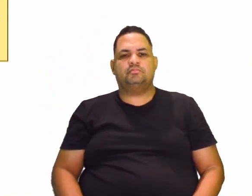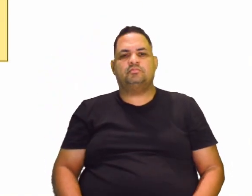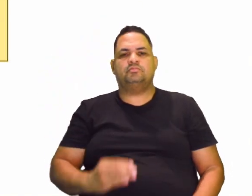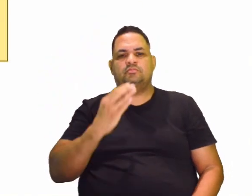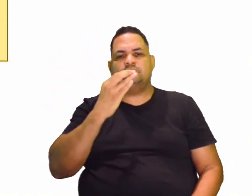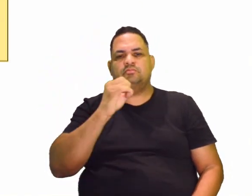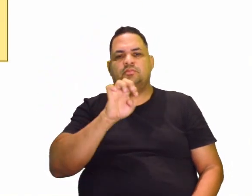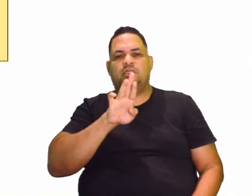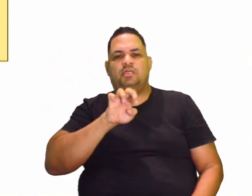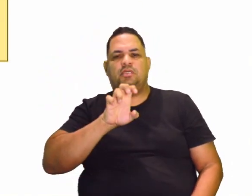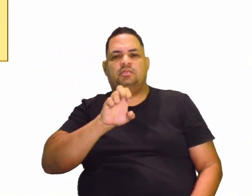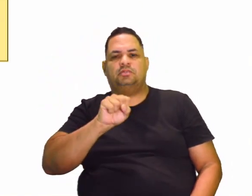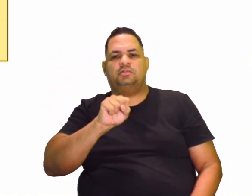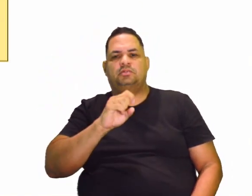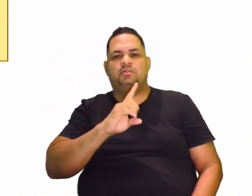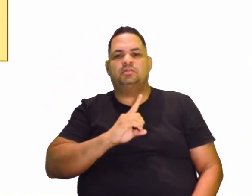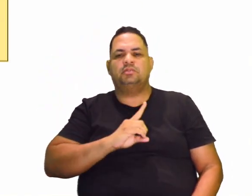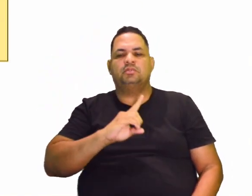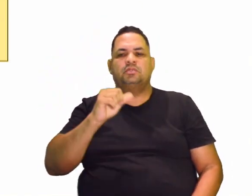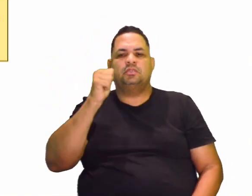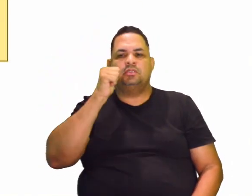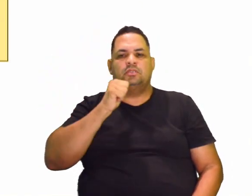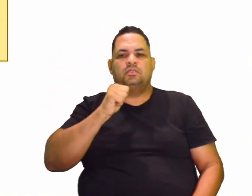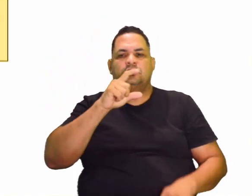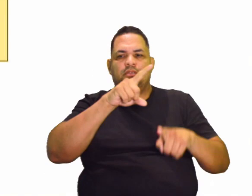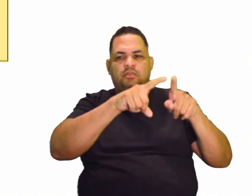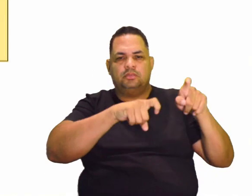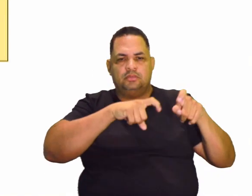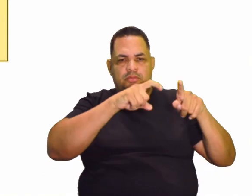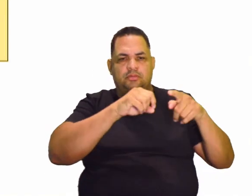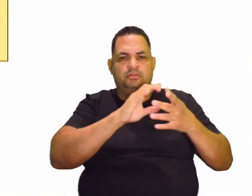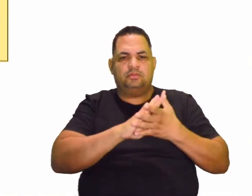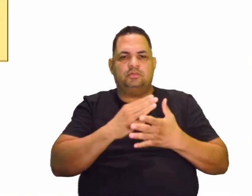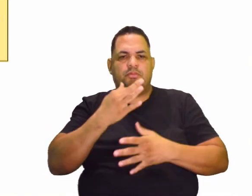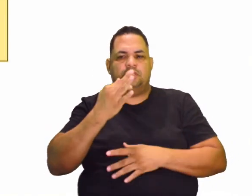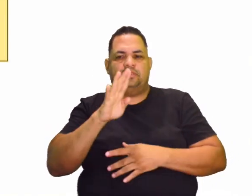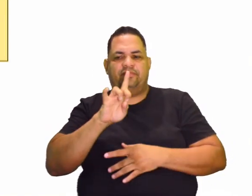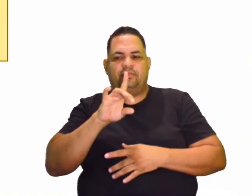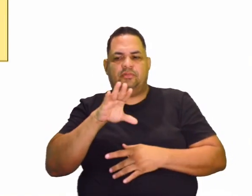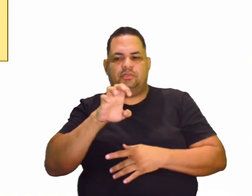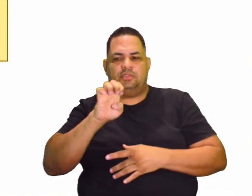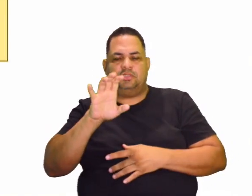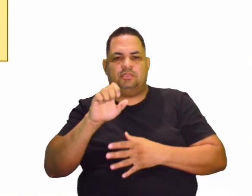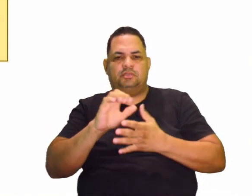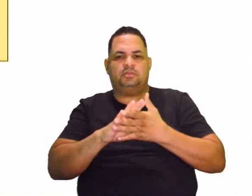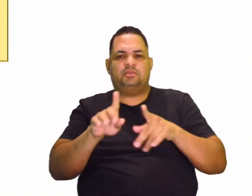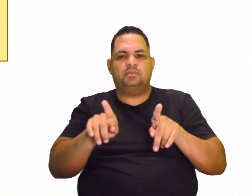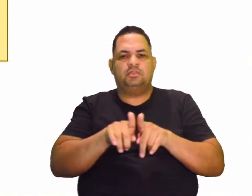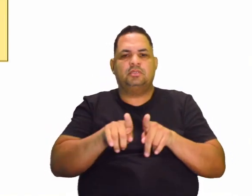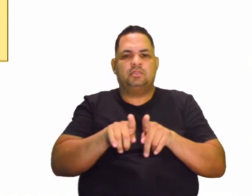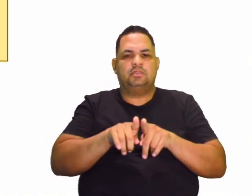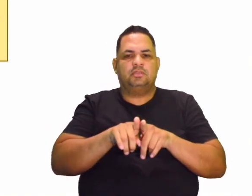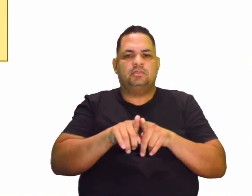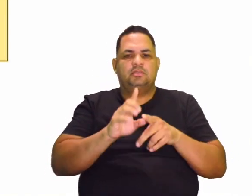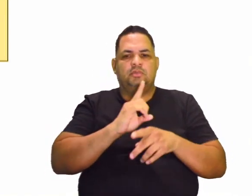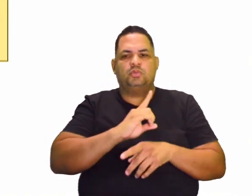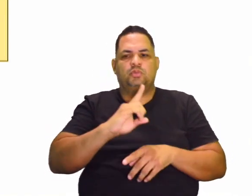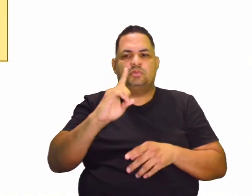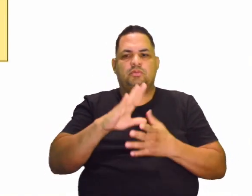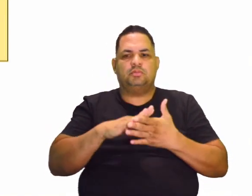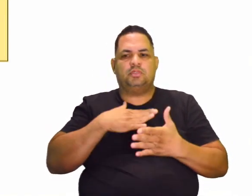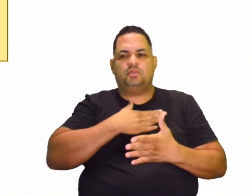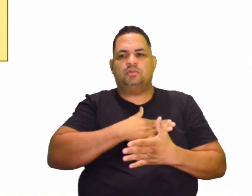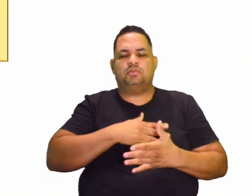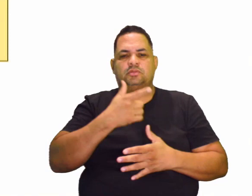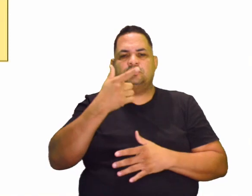Ceres, né? Deusa da agricultura e da fecundidade. Além desses deuses, os romanos também adoravam outros